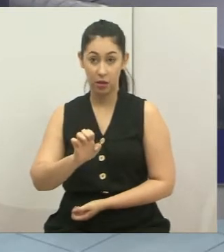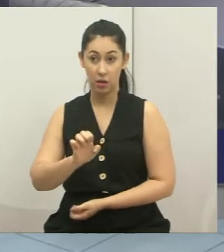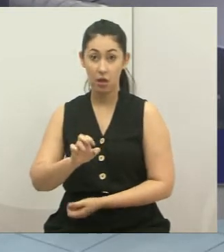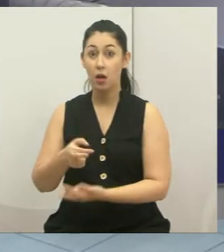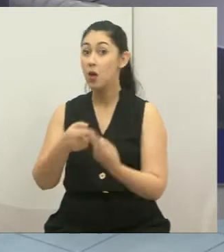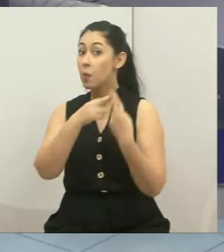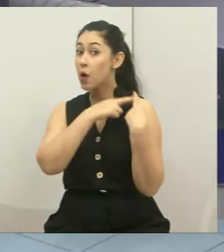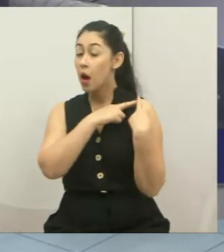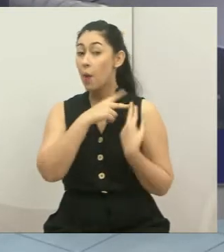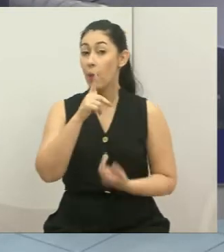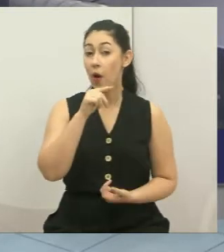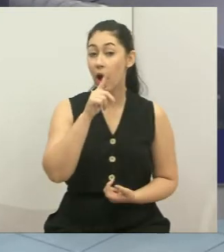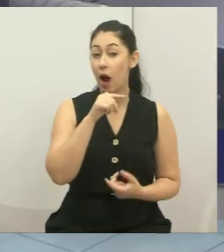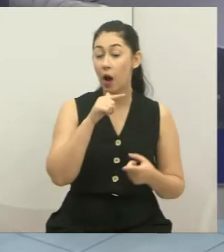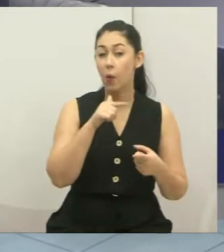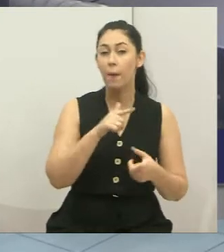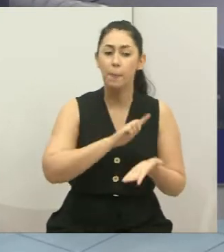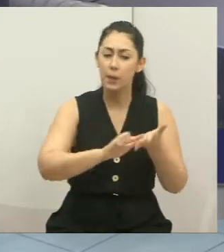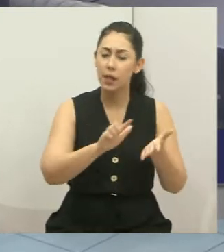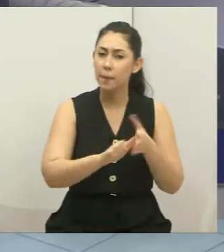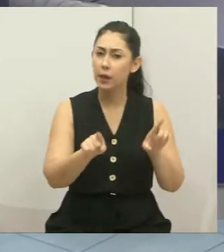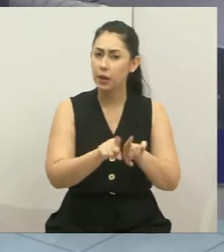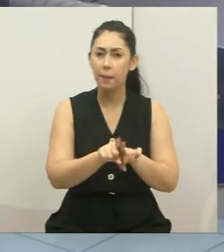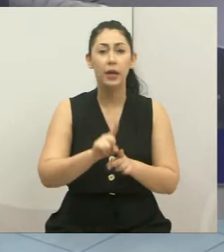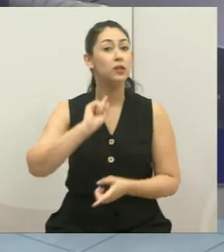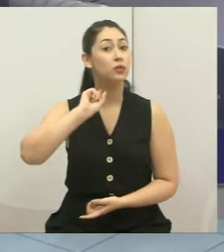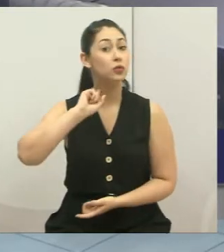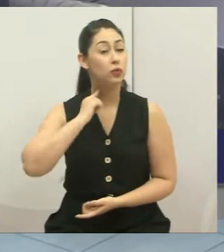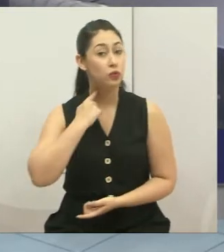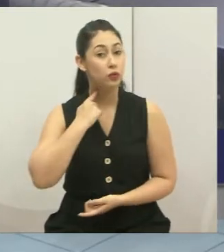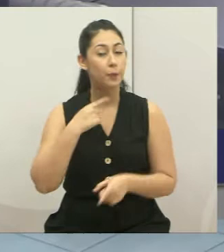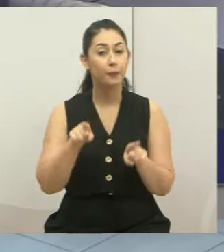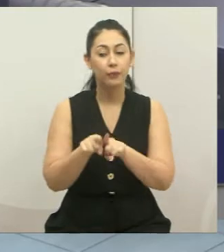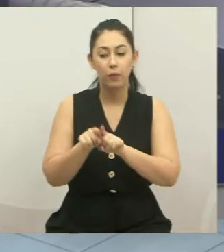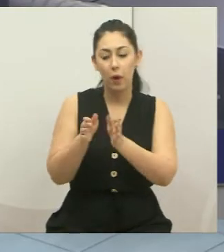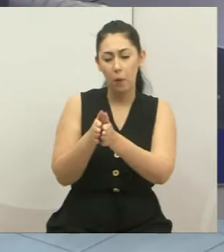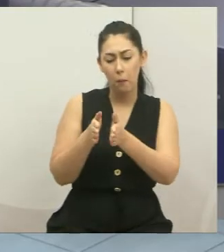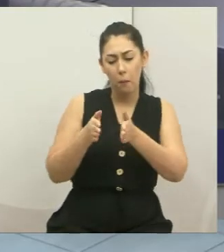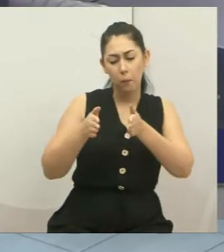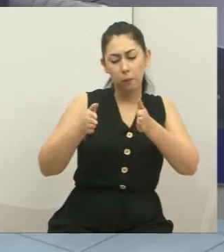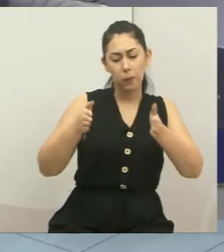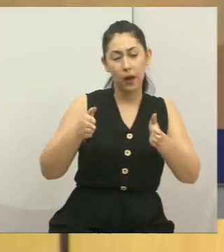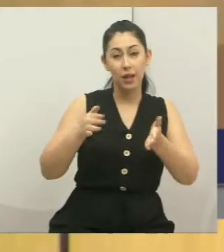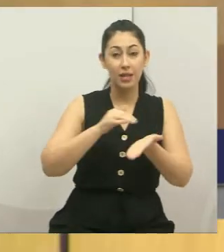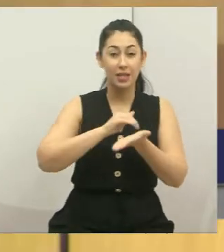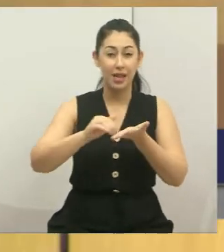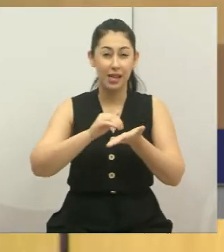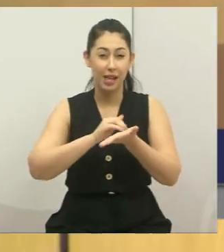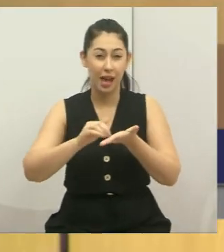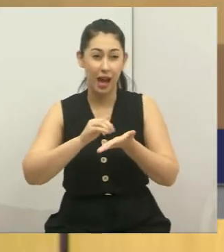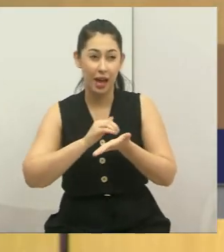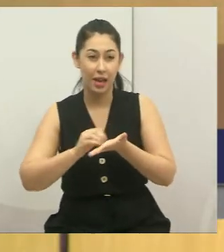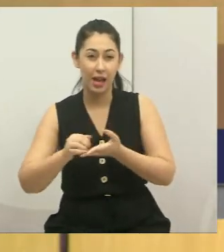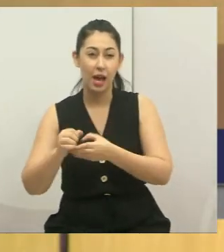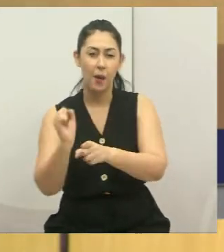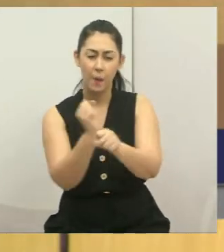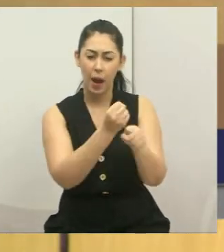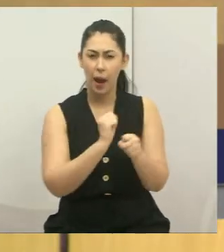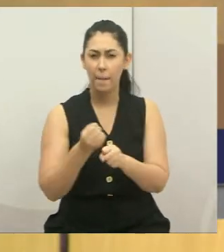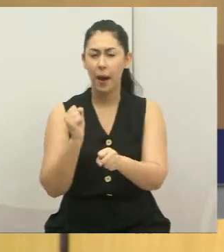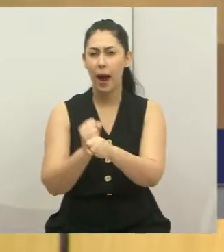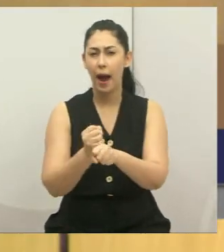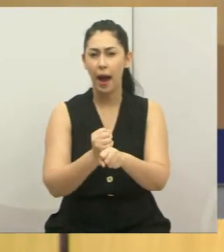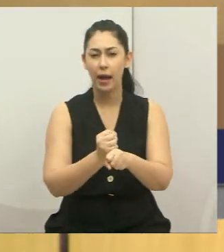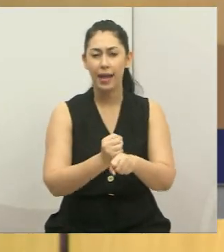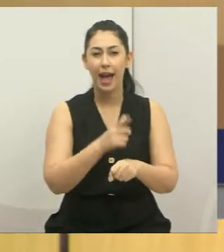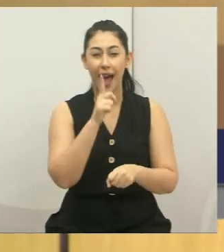e esgoto, a parte representada pela Secretaria de Infraestrutura, que é a drenagem do